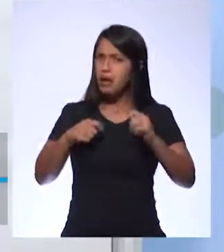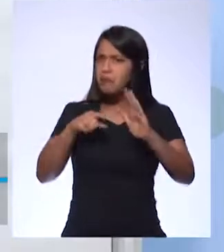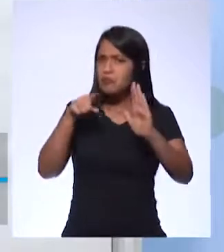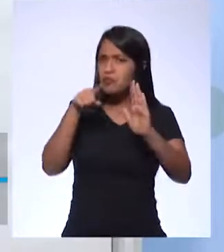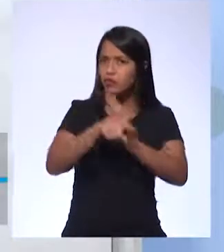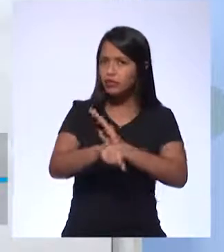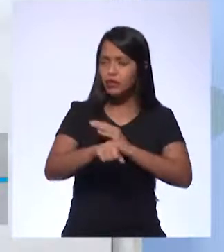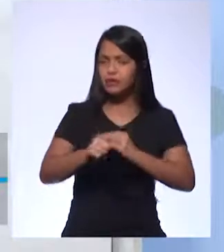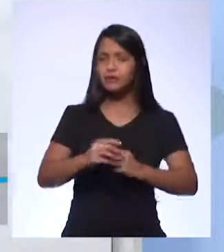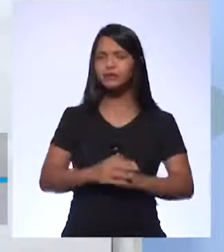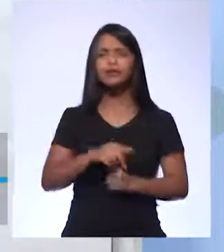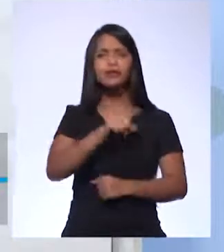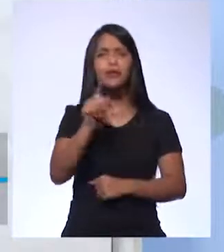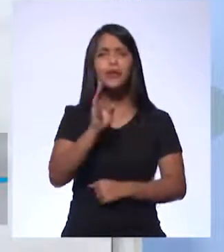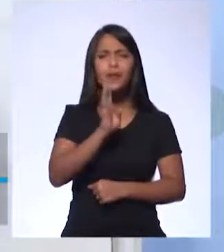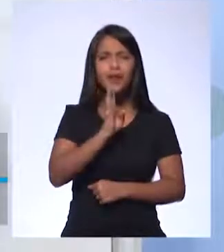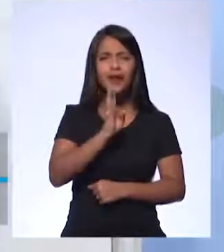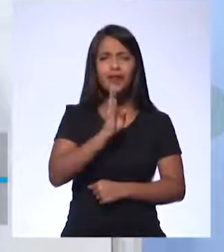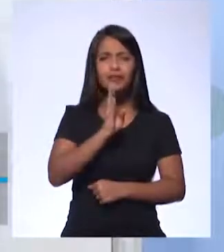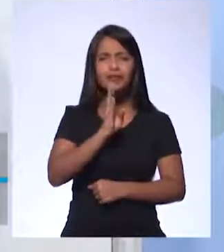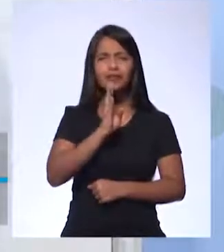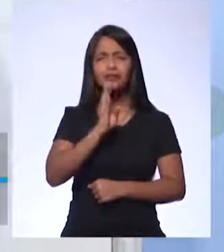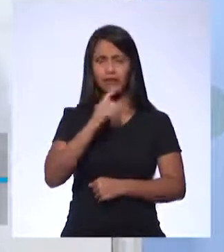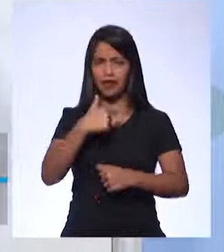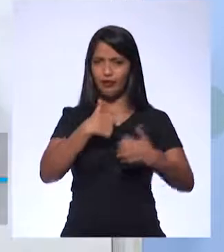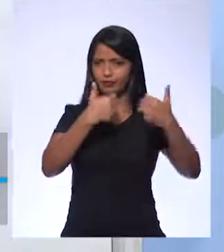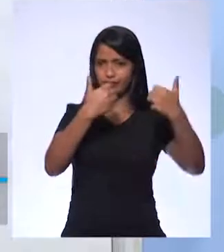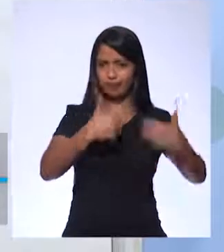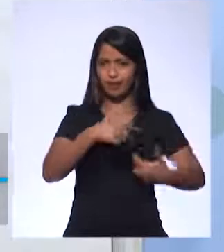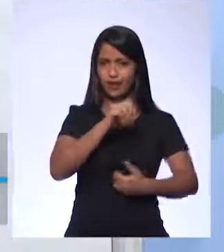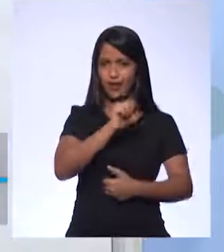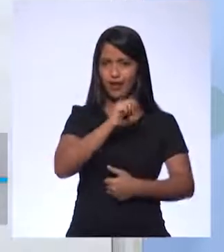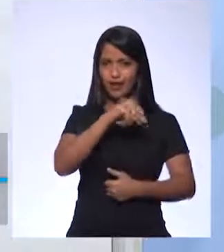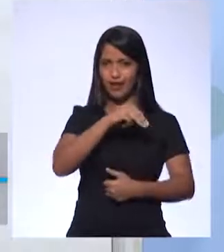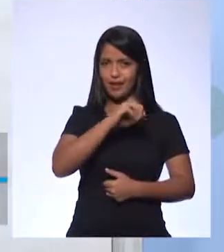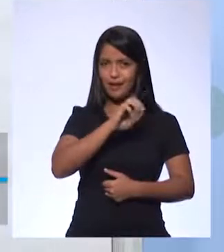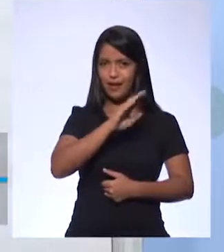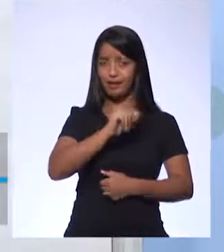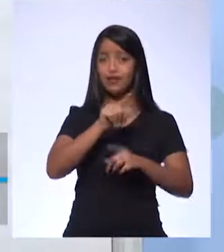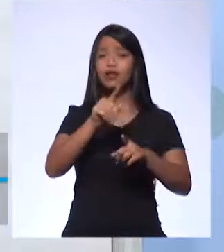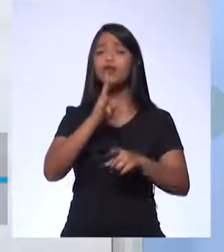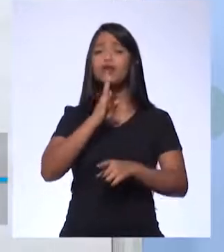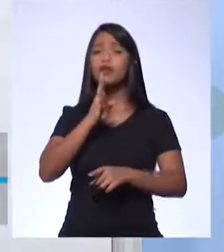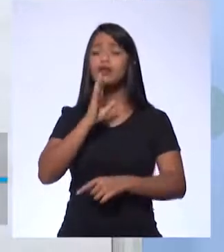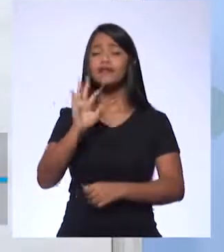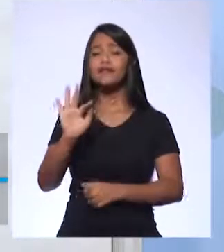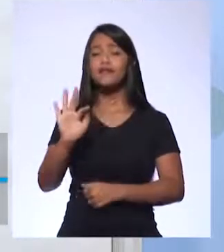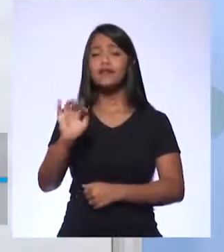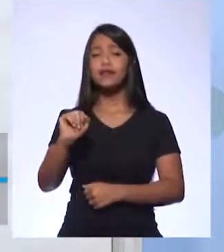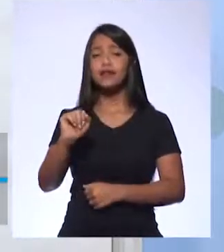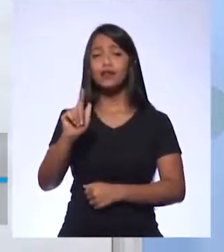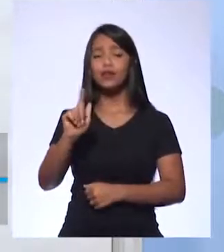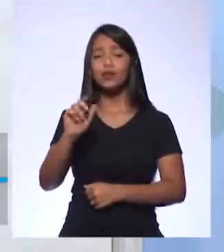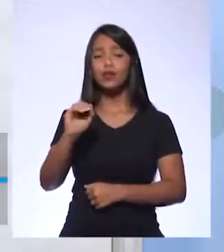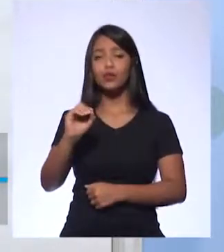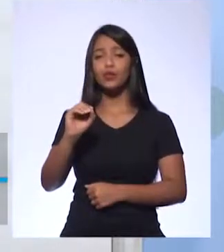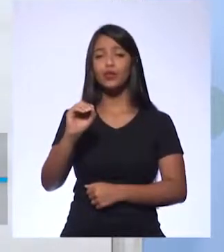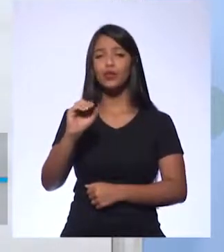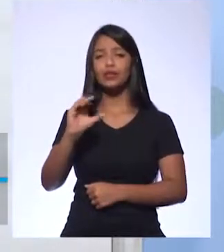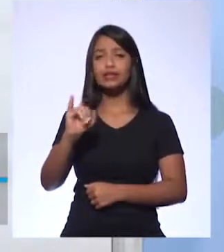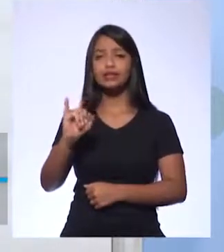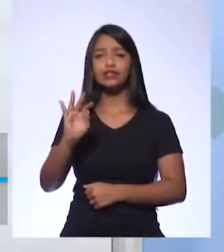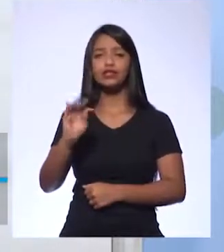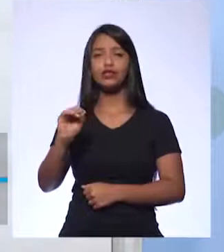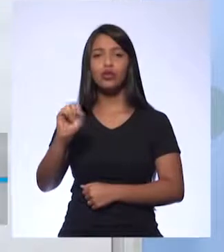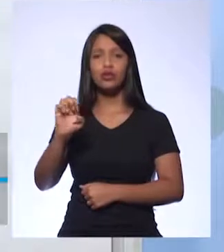ouviram falar, eu falei um pouquinho aí da ameba, vocês já ouviram falar num processo chamado fagocitose? Eu vou dar